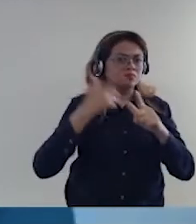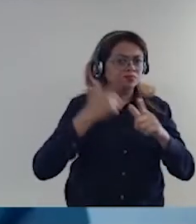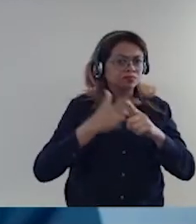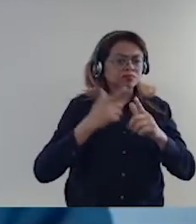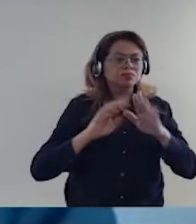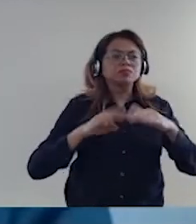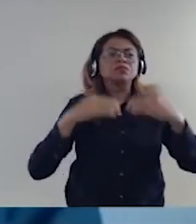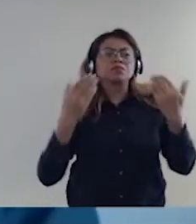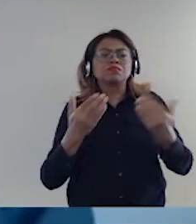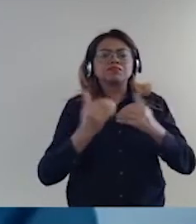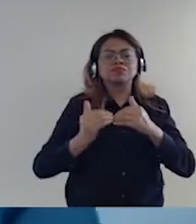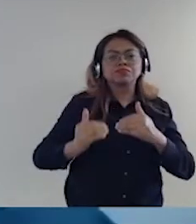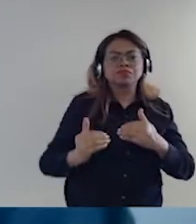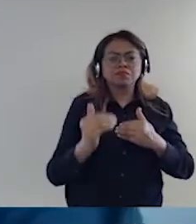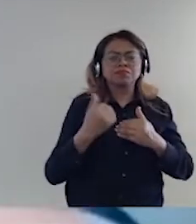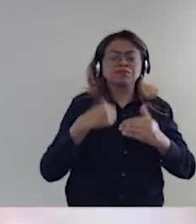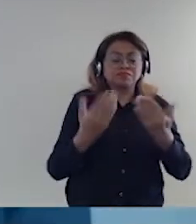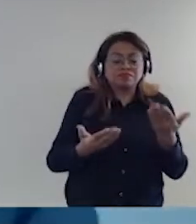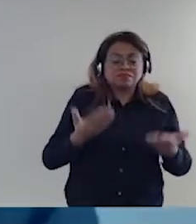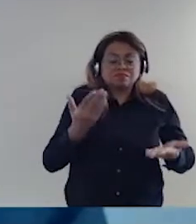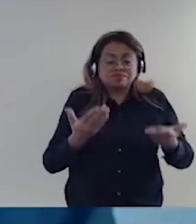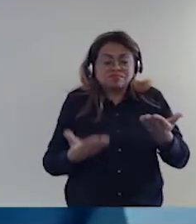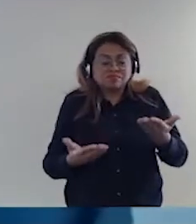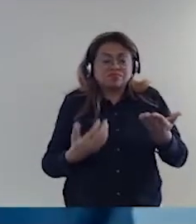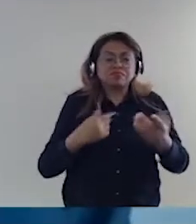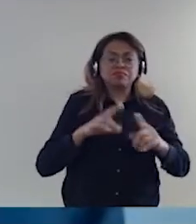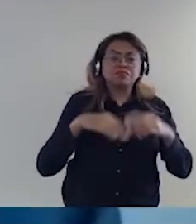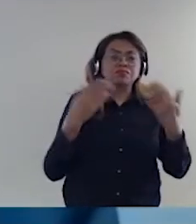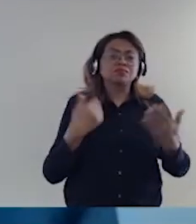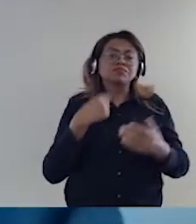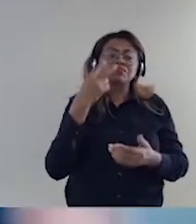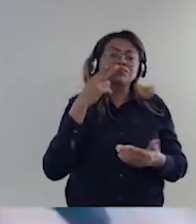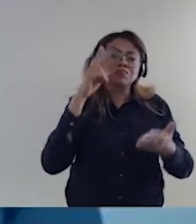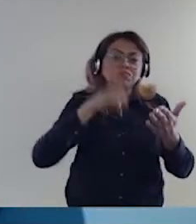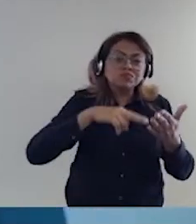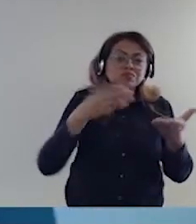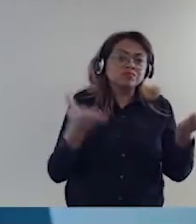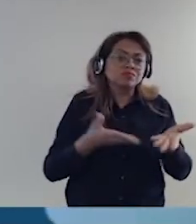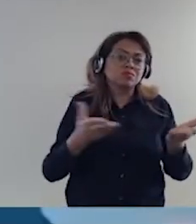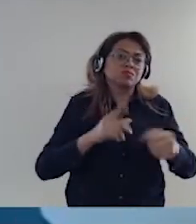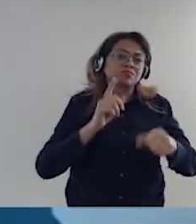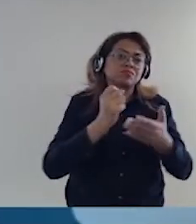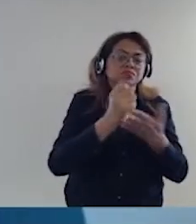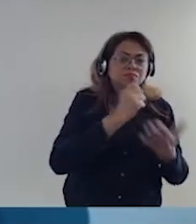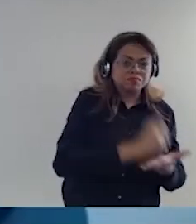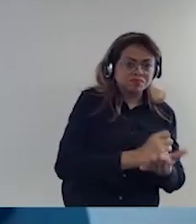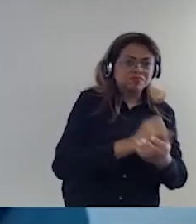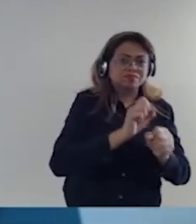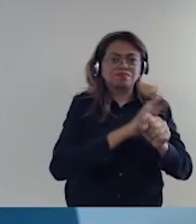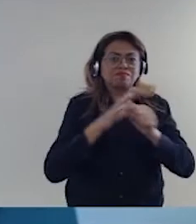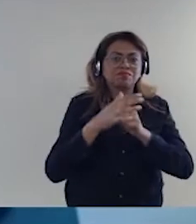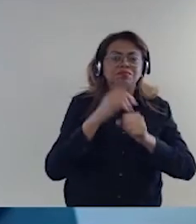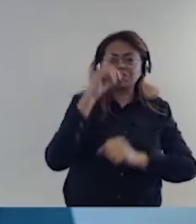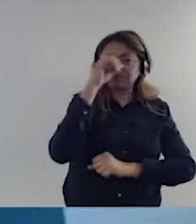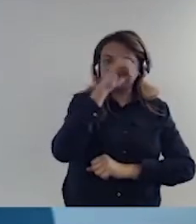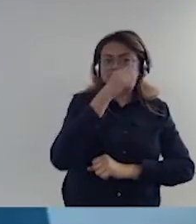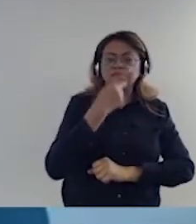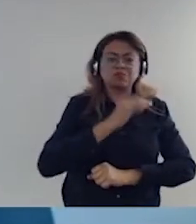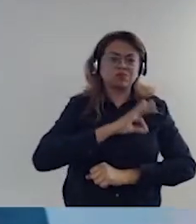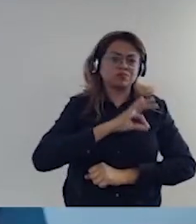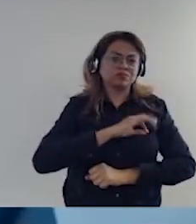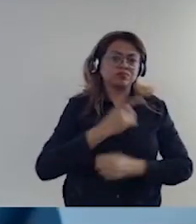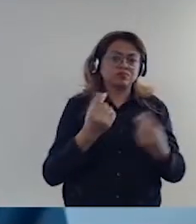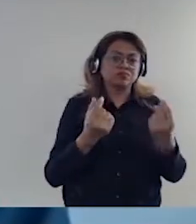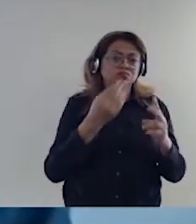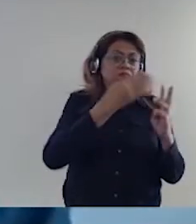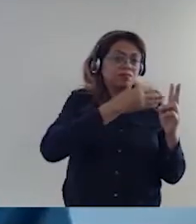do desequilíbrio patrimonial, se pretenda rever contratos pelos simples fatos da dificuldade financeira das partes,